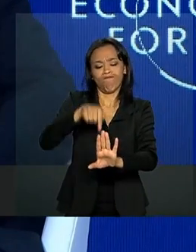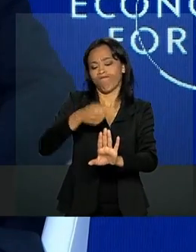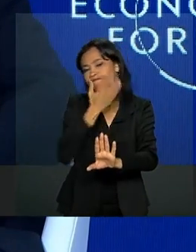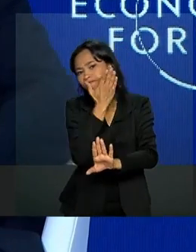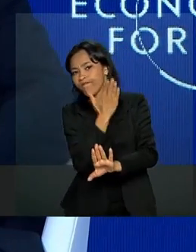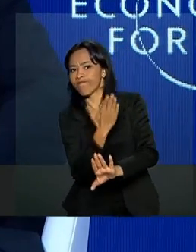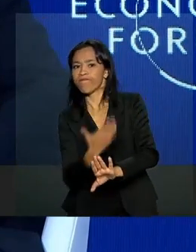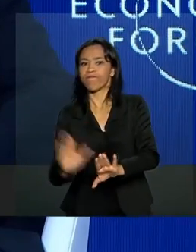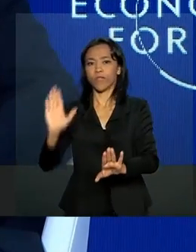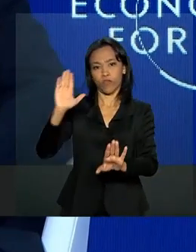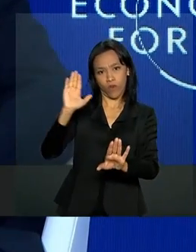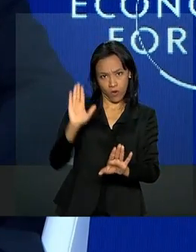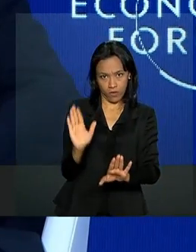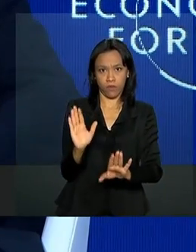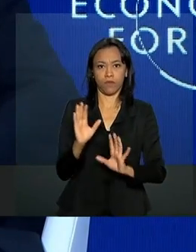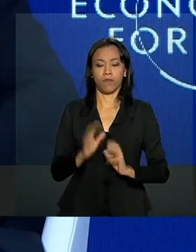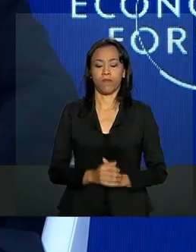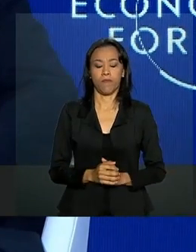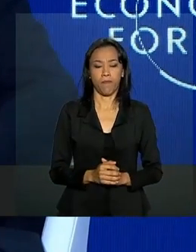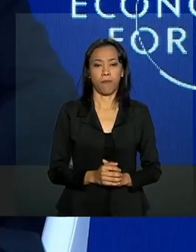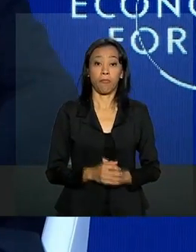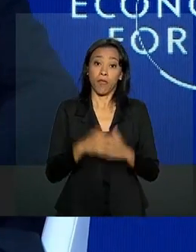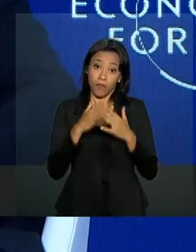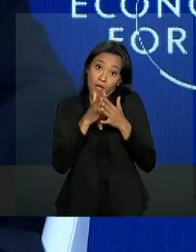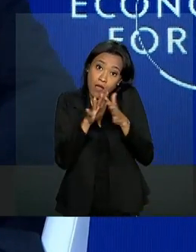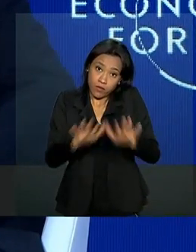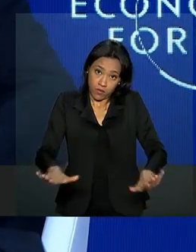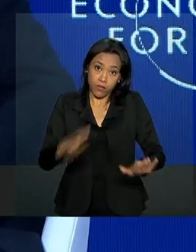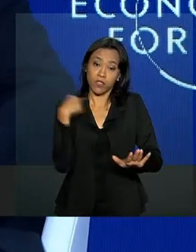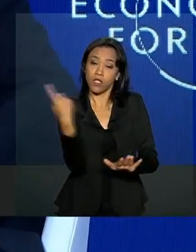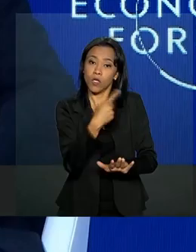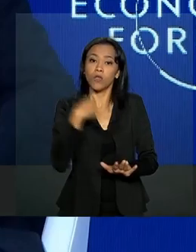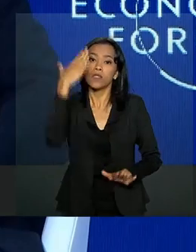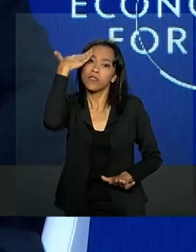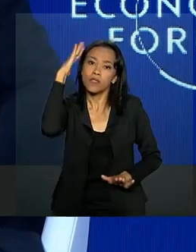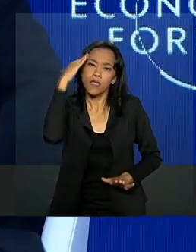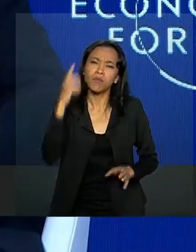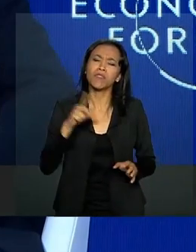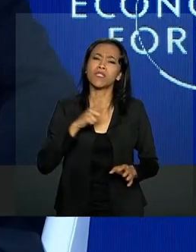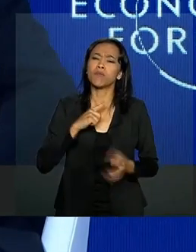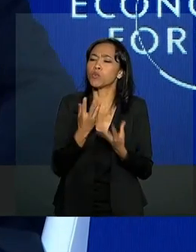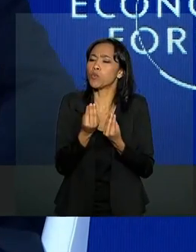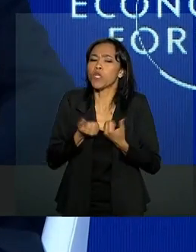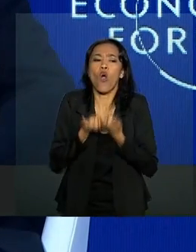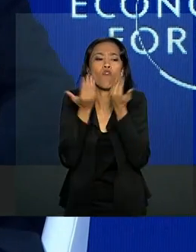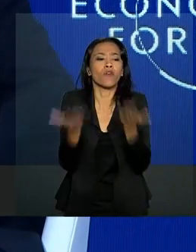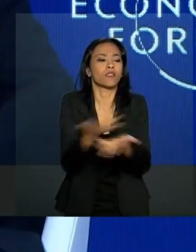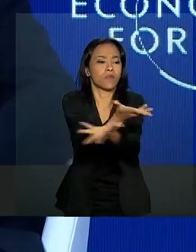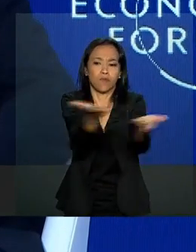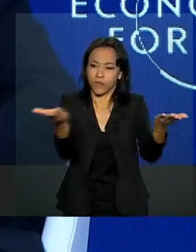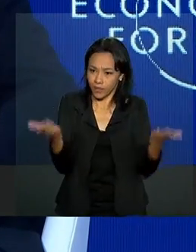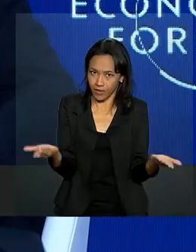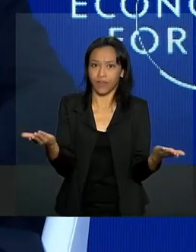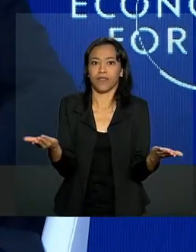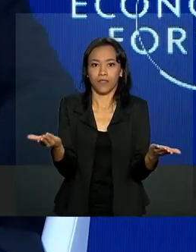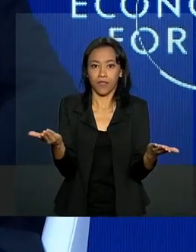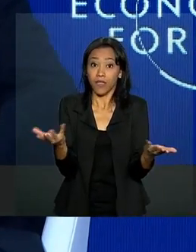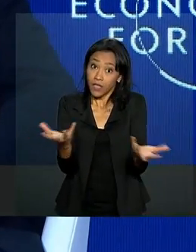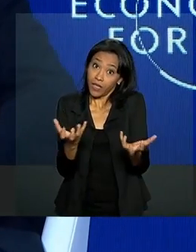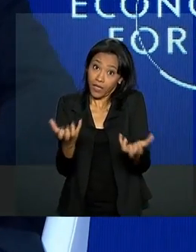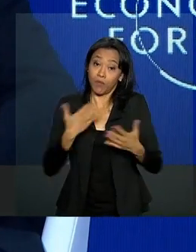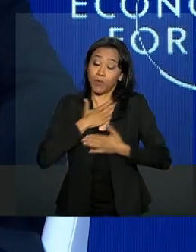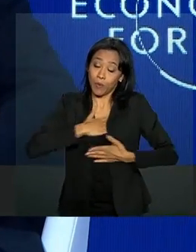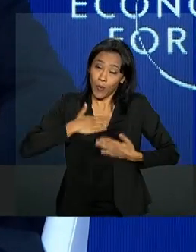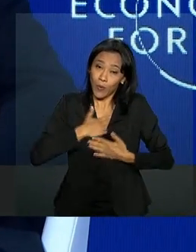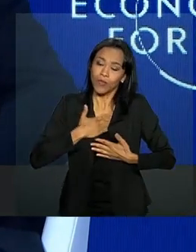ficará de fora disso tudo. Dessa forma, entendemos que temos muito a oferecer aos senhores e gostaríamos, e muito, de